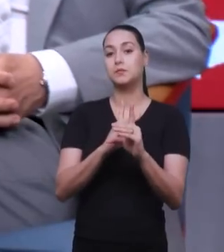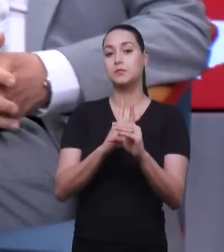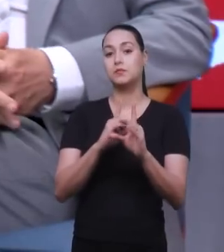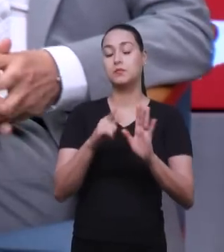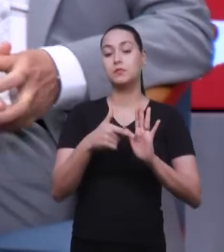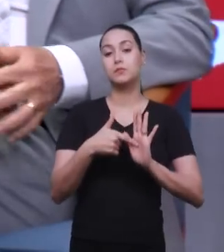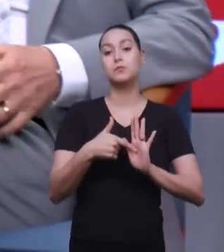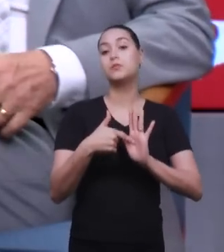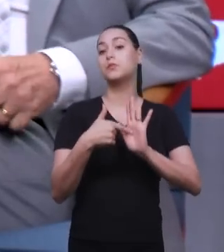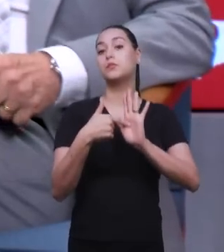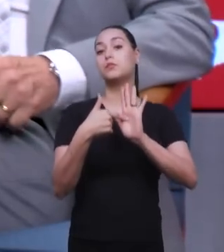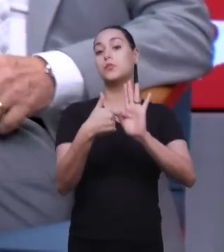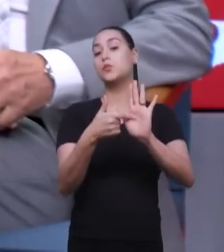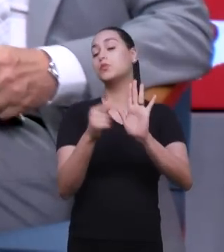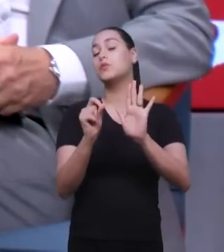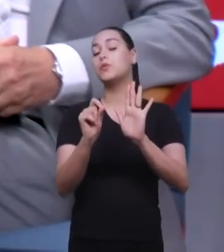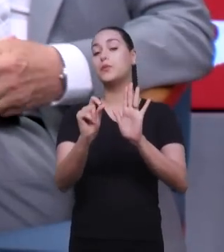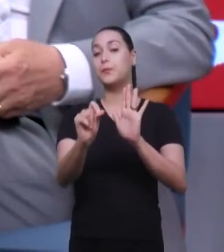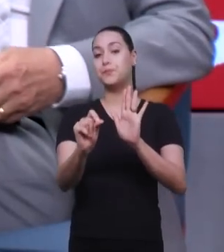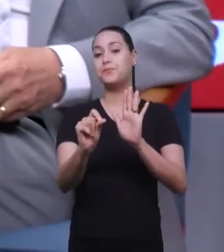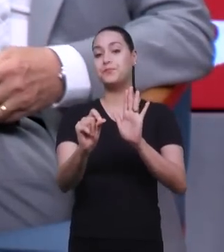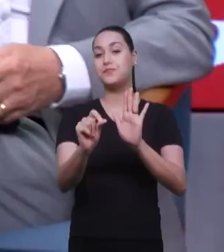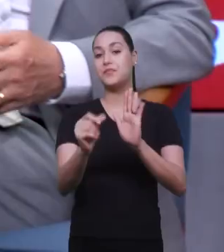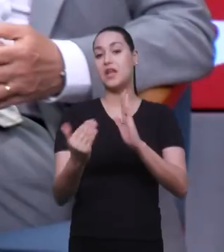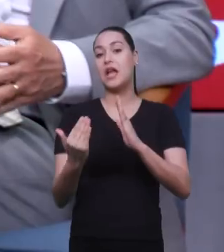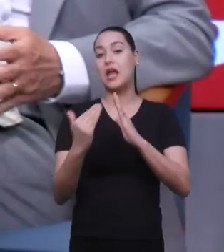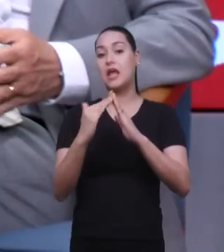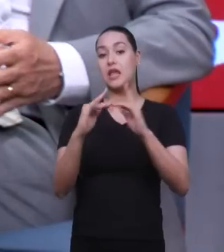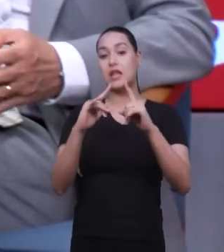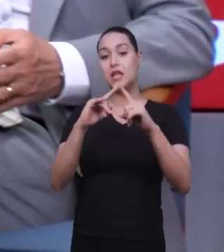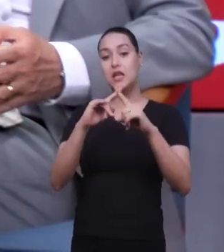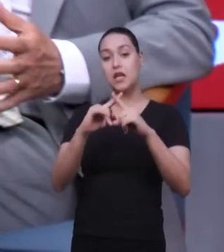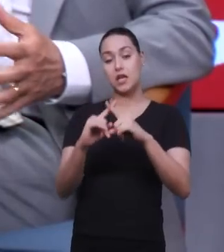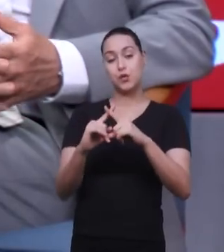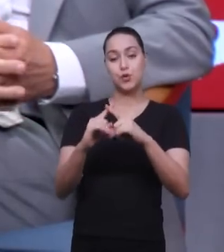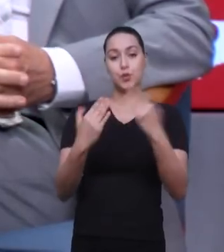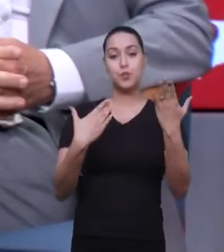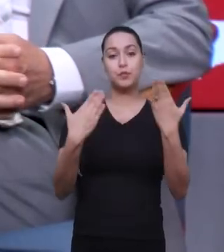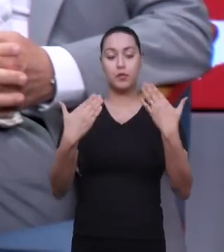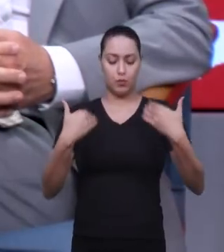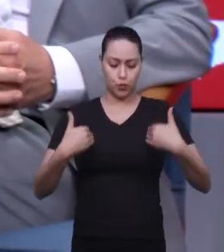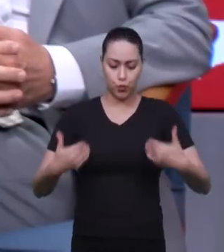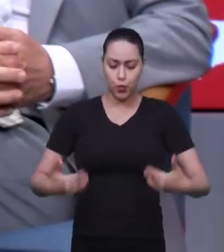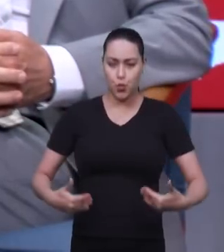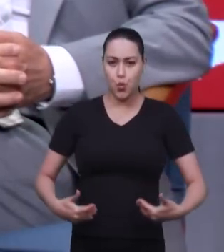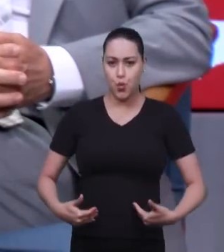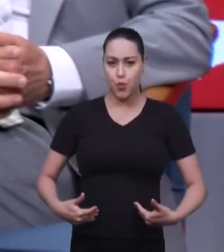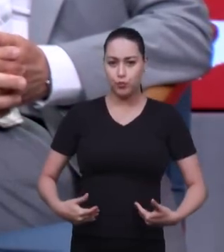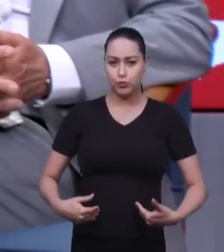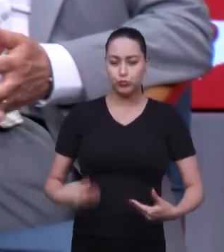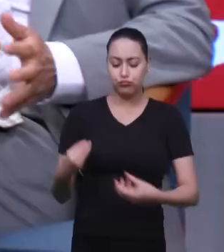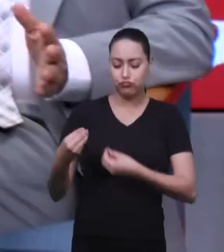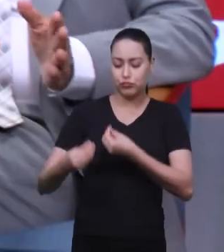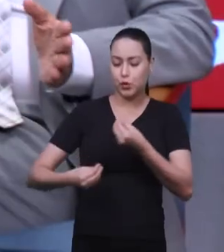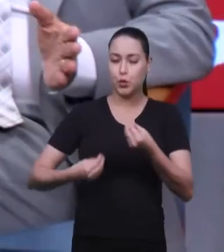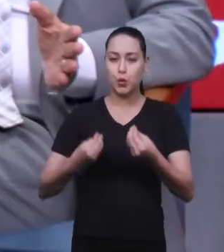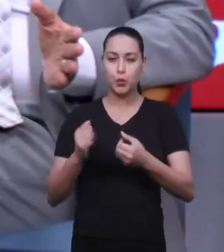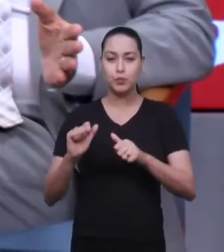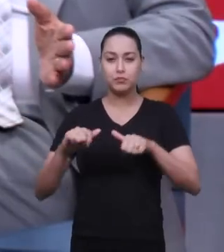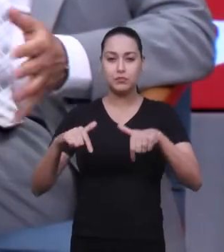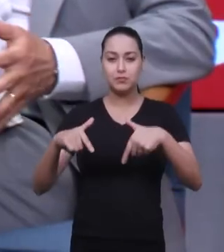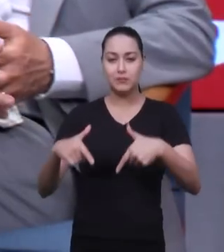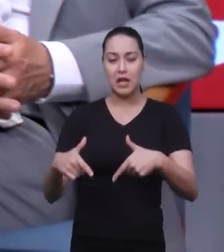doutrinário, que é mostrando a igreja e o seu funcionamento como corpo. Nos